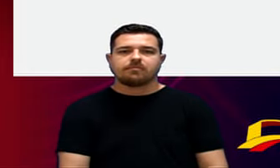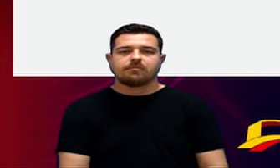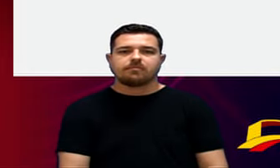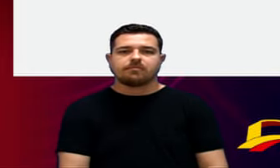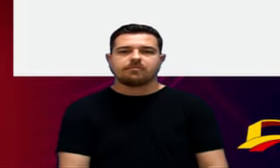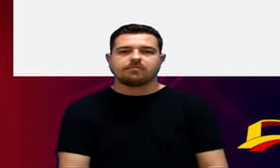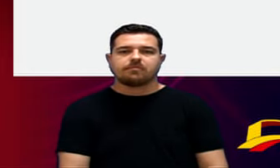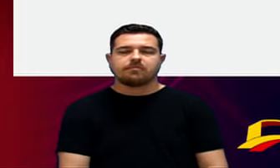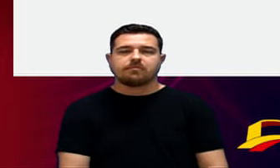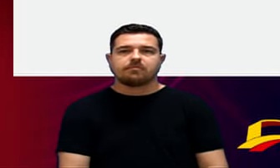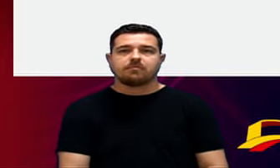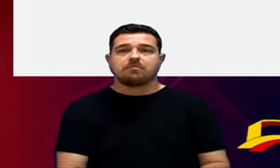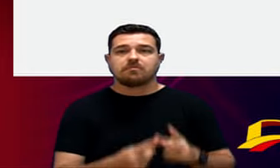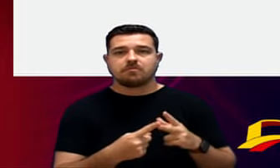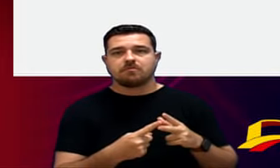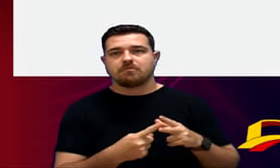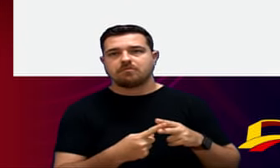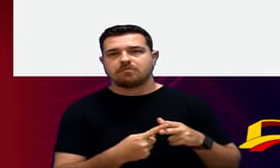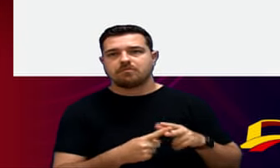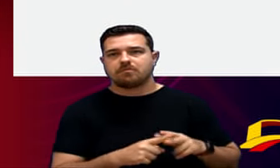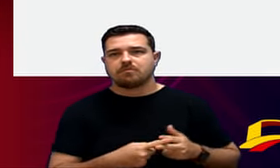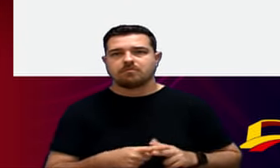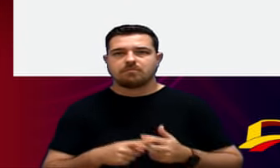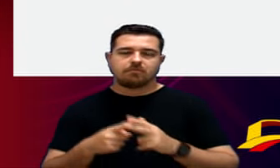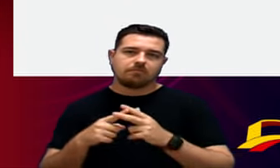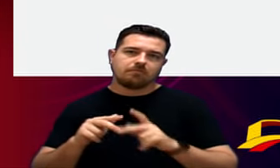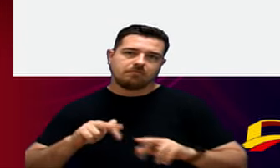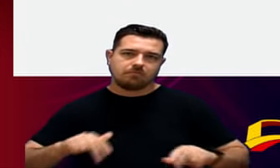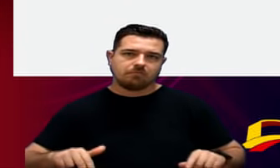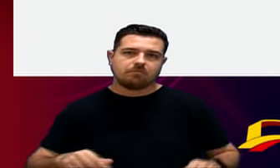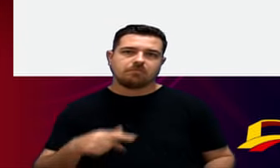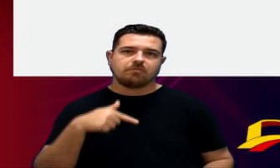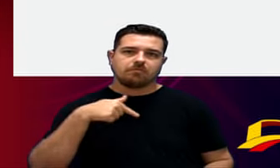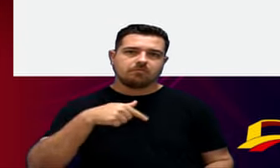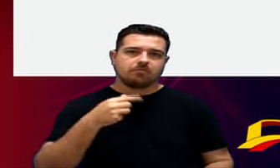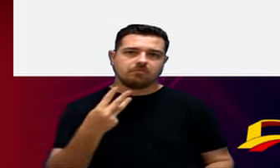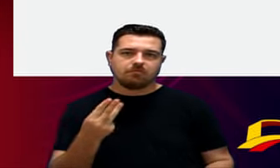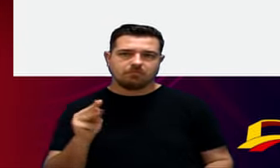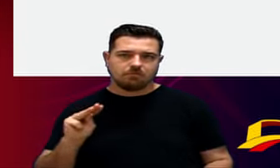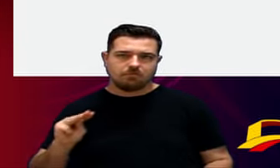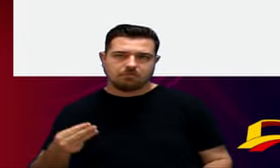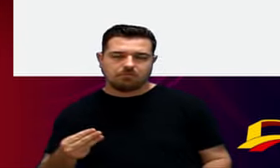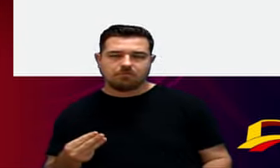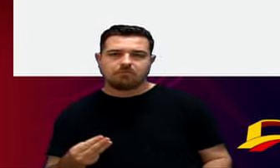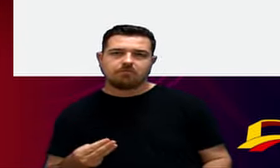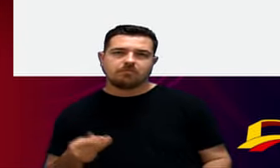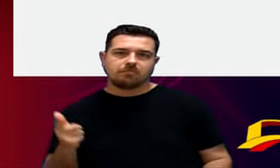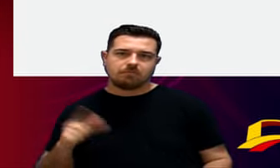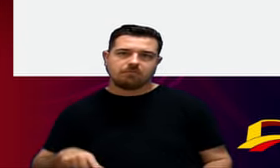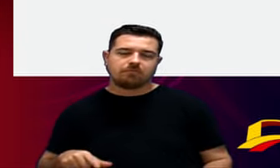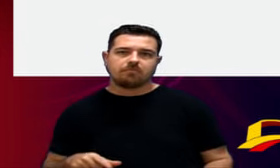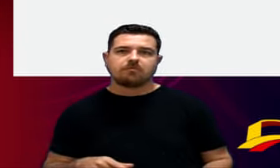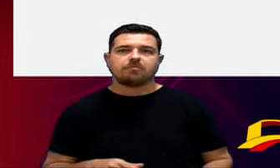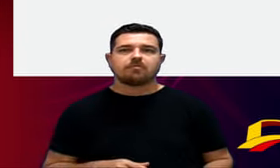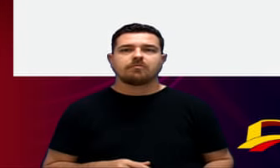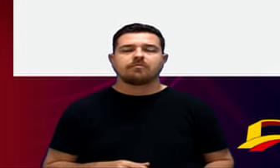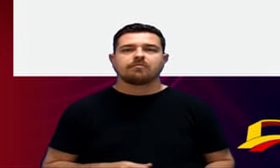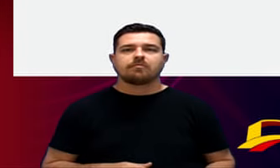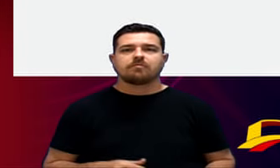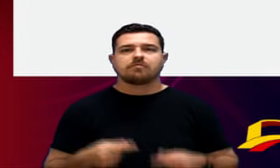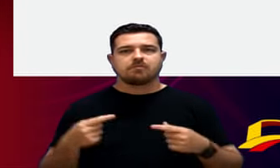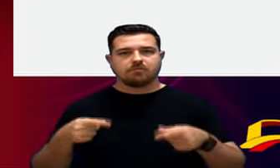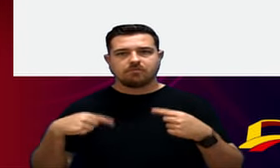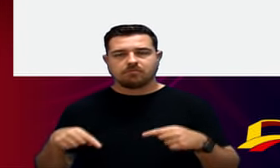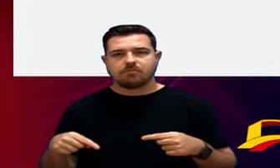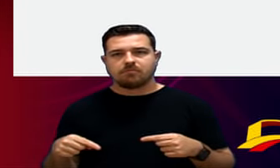eh manutenção com o pessoal 73 milhões 334.000 adent momentos e